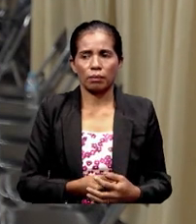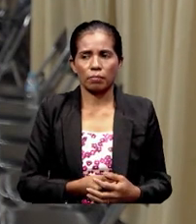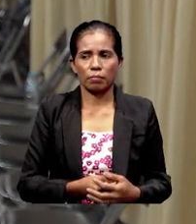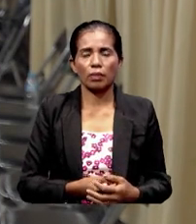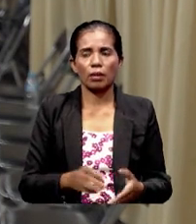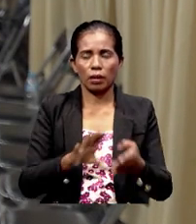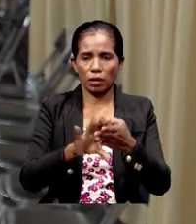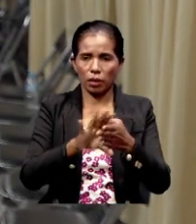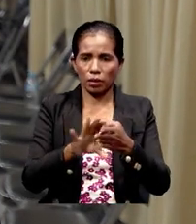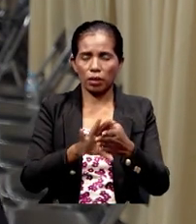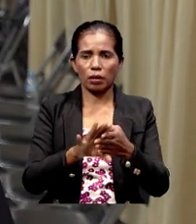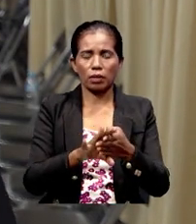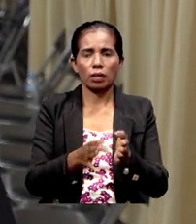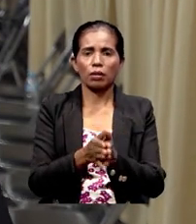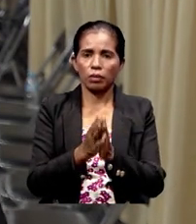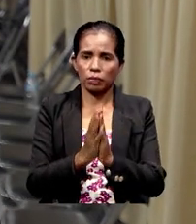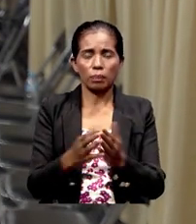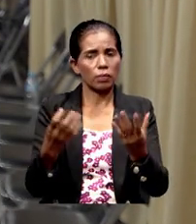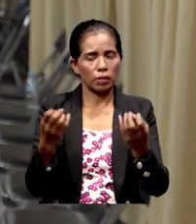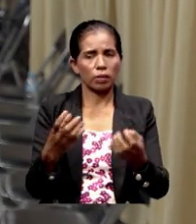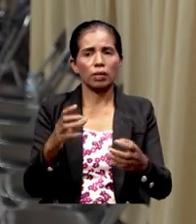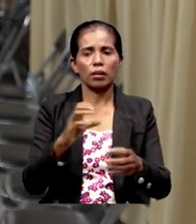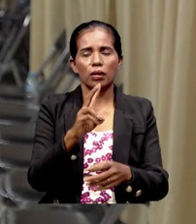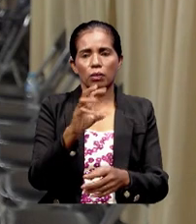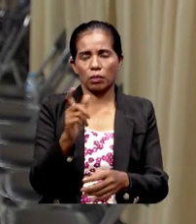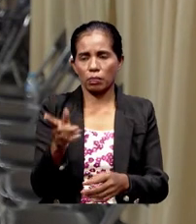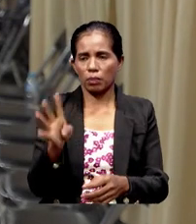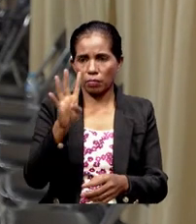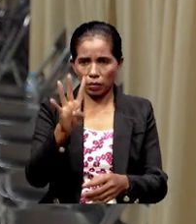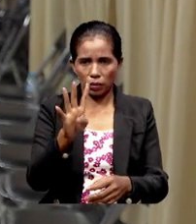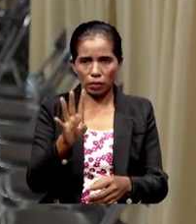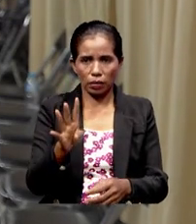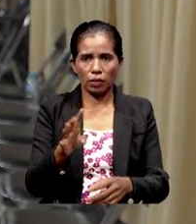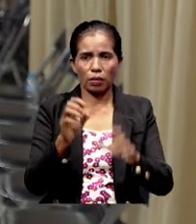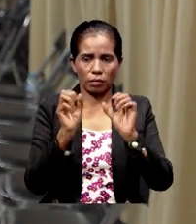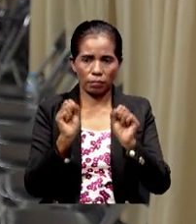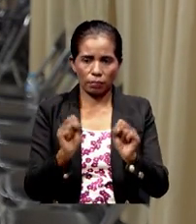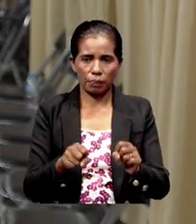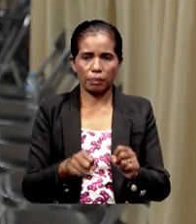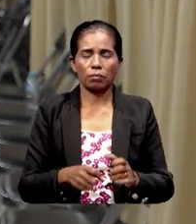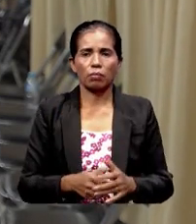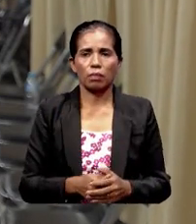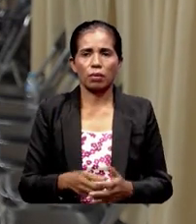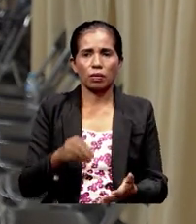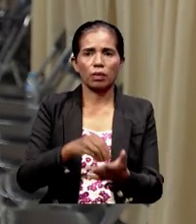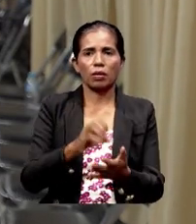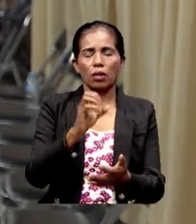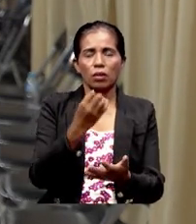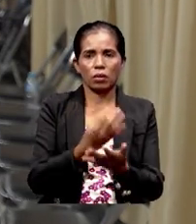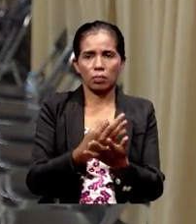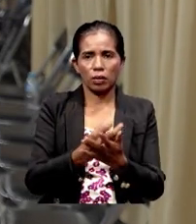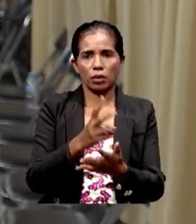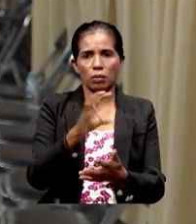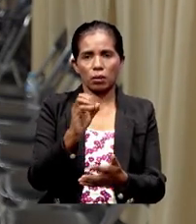pedir lobo kira espera que iha 2024 nene ida ne bele orçamento 2024 nene bele